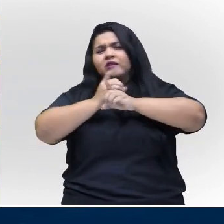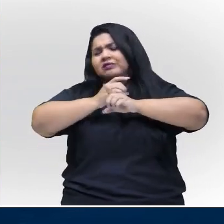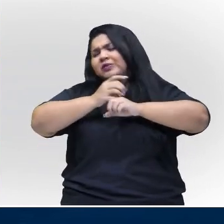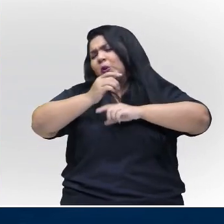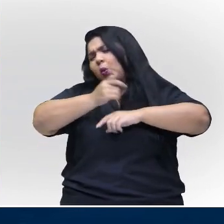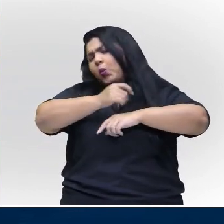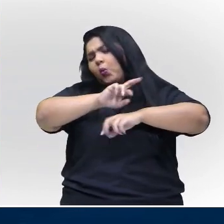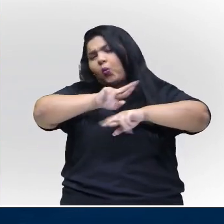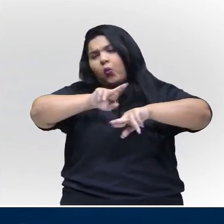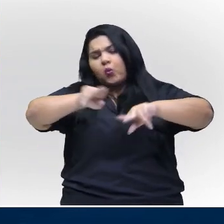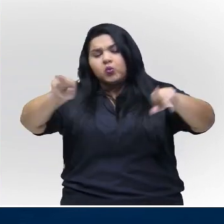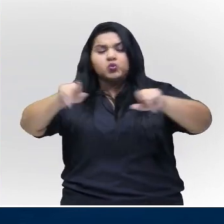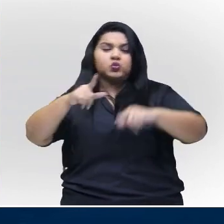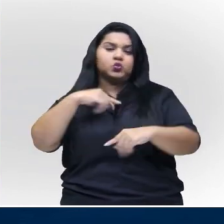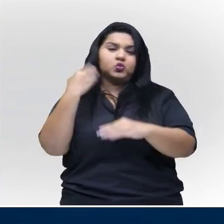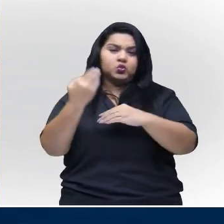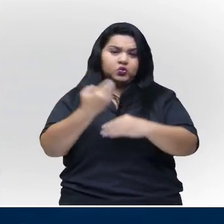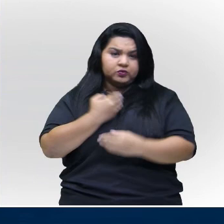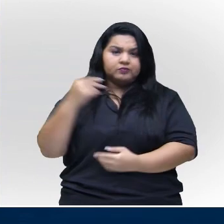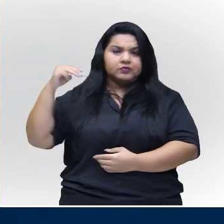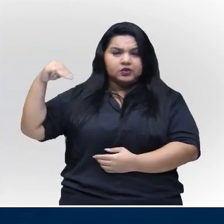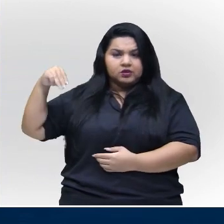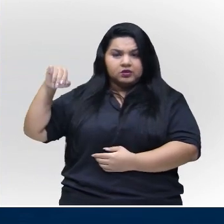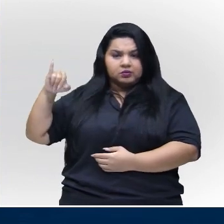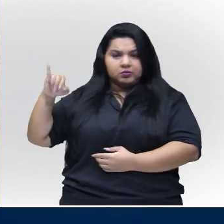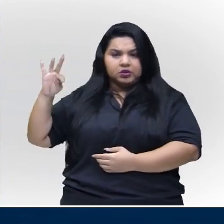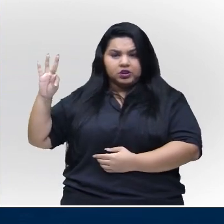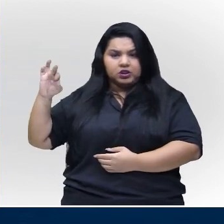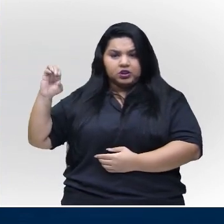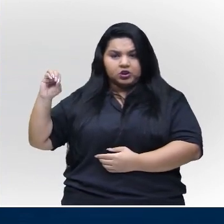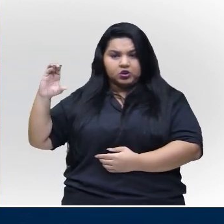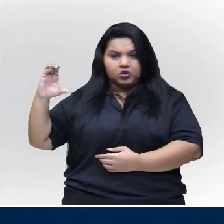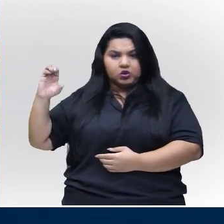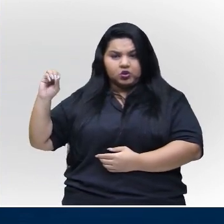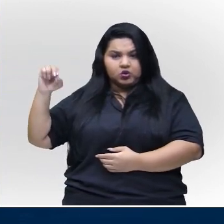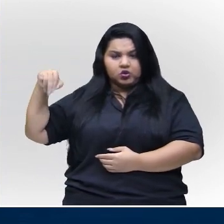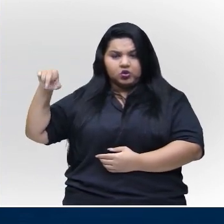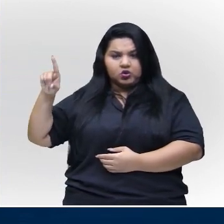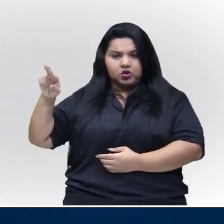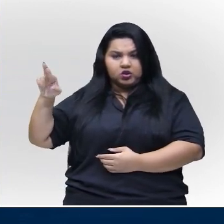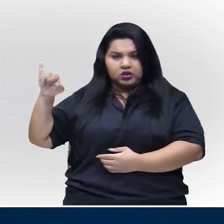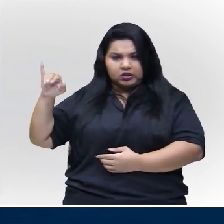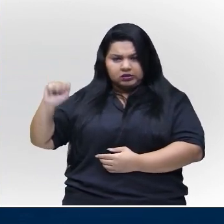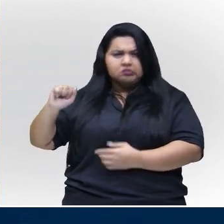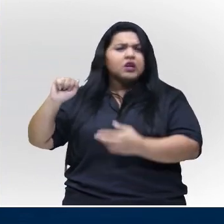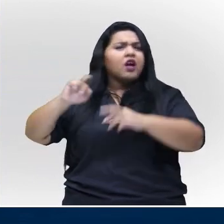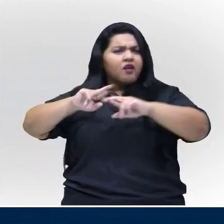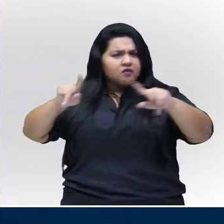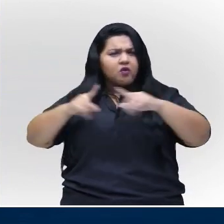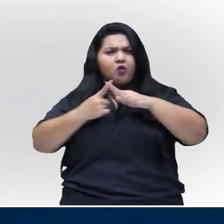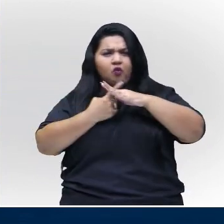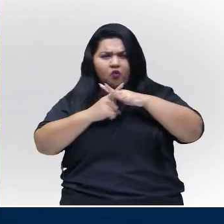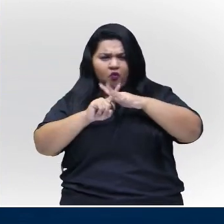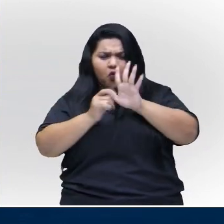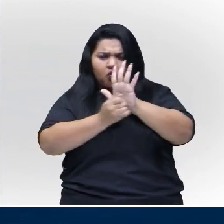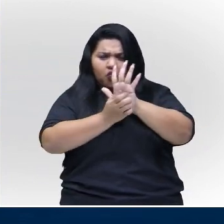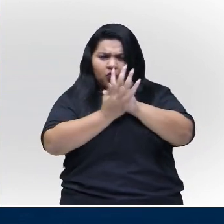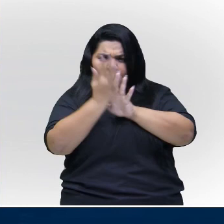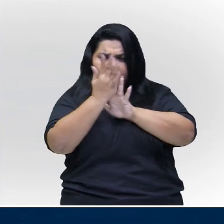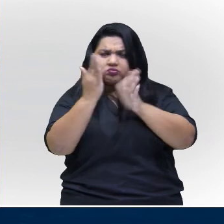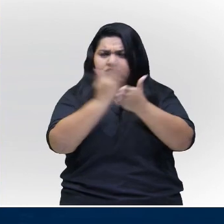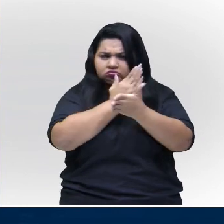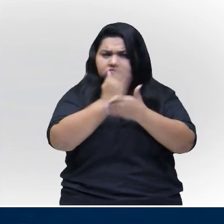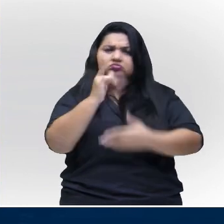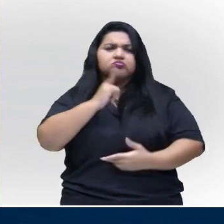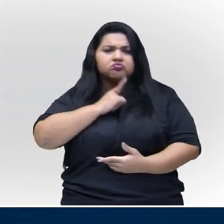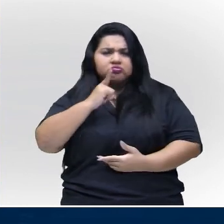células eucariotas. Está presente lá nos animais, nas plantas, nos fungos e também na maioria dos protistas. Assim como